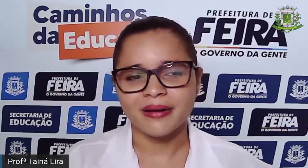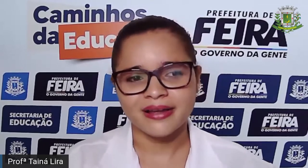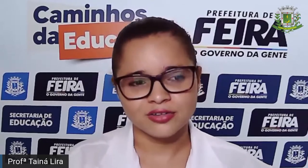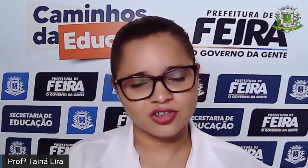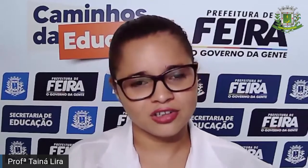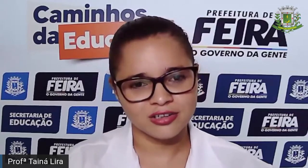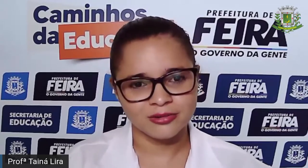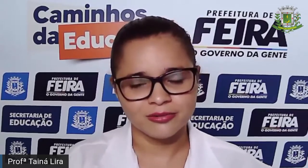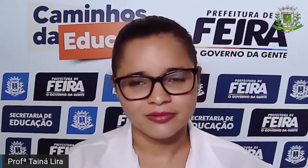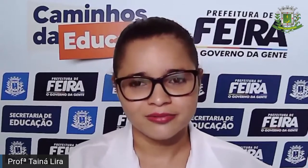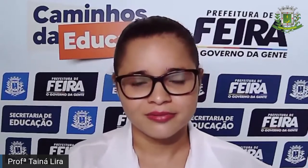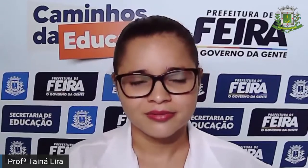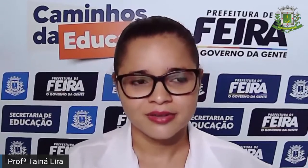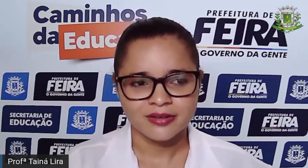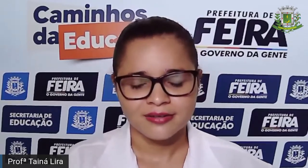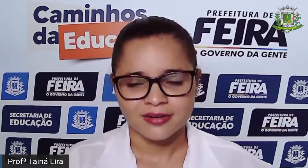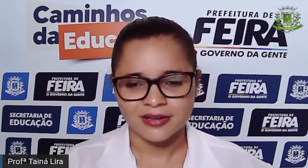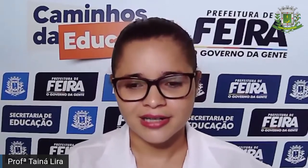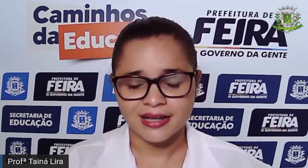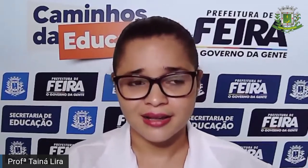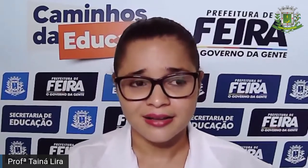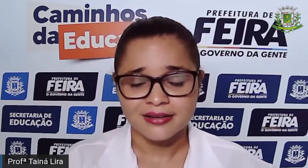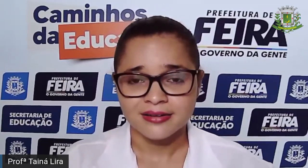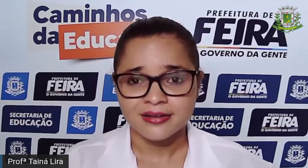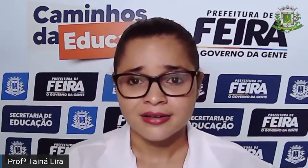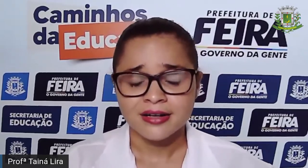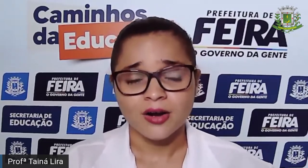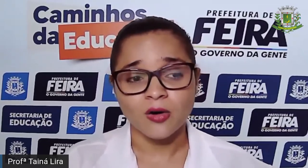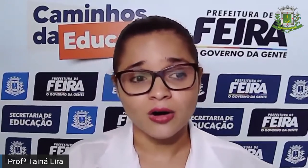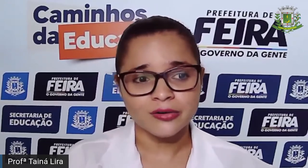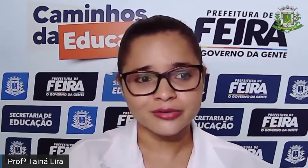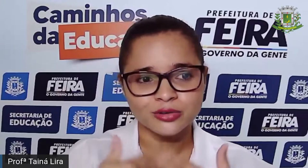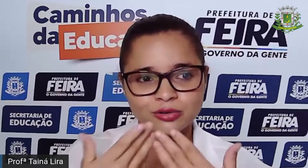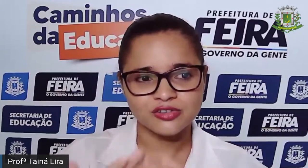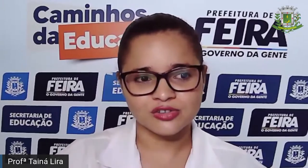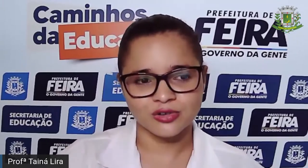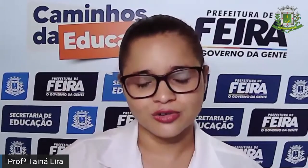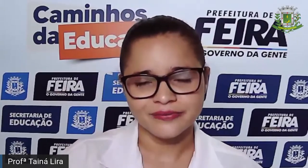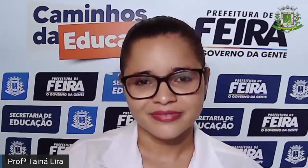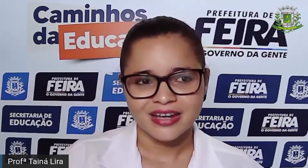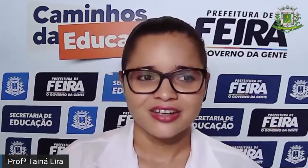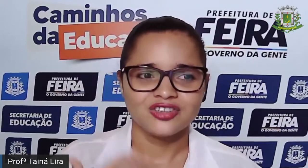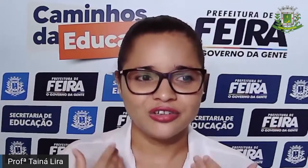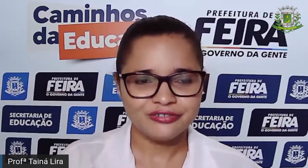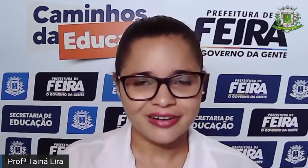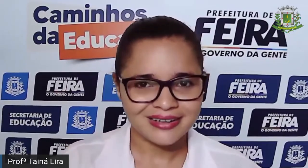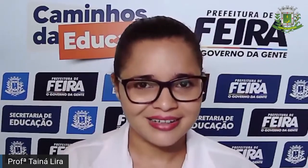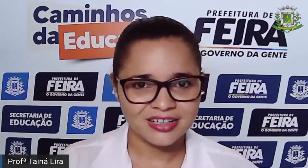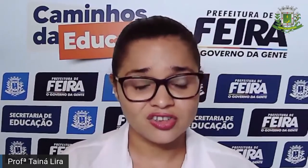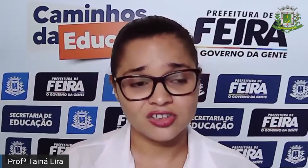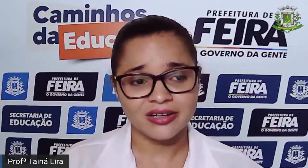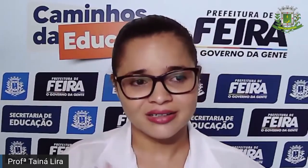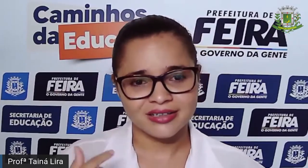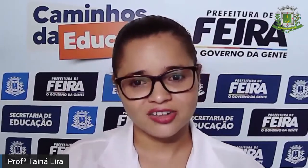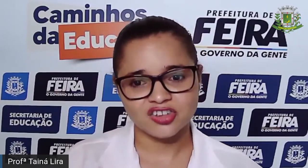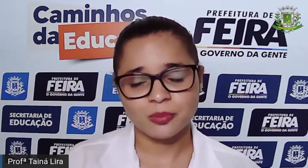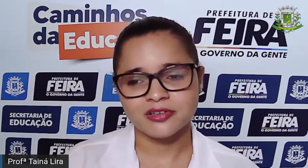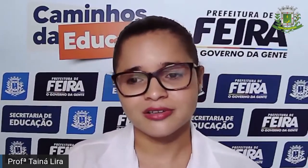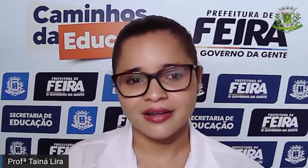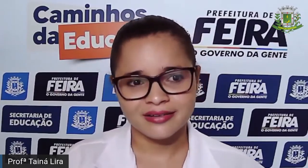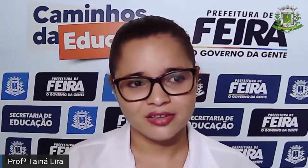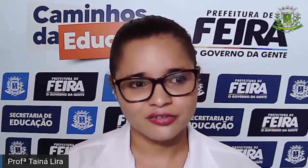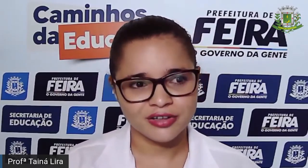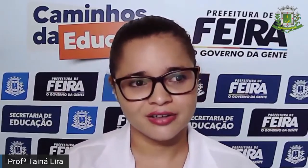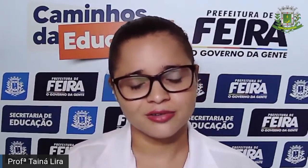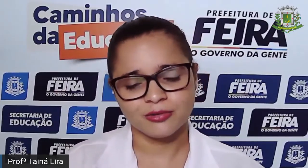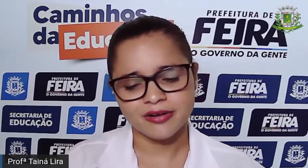o pé no chão. Olha lá, outro som diferente. E aqui a gente pode